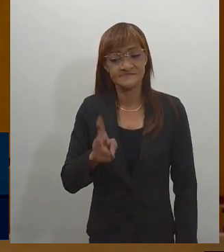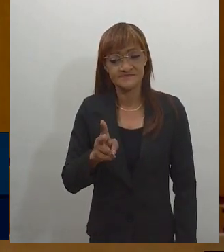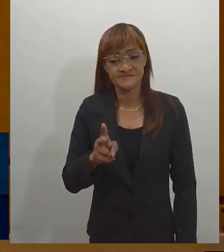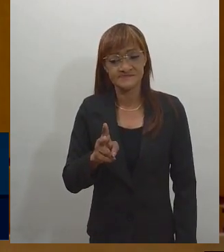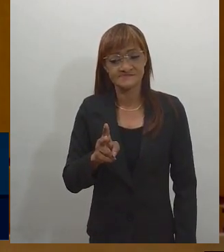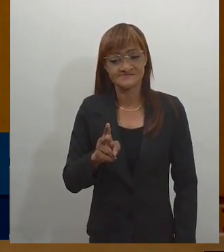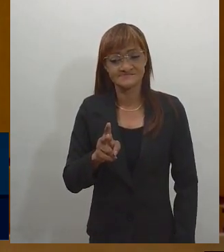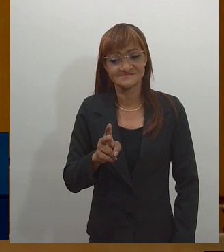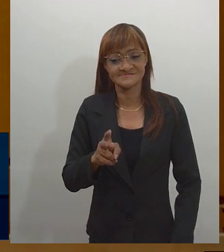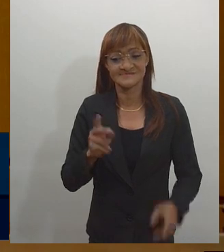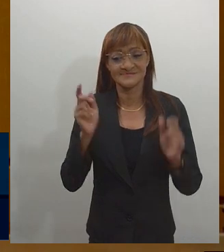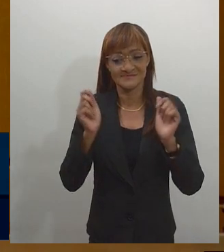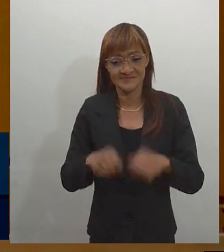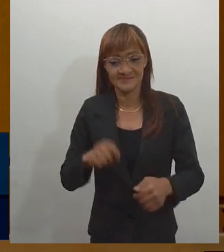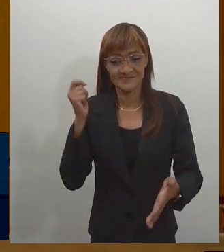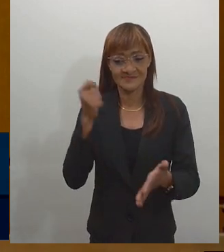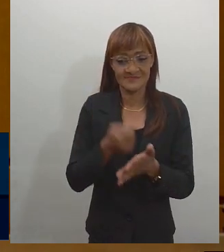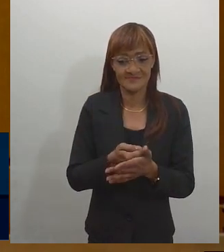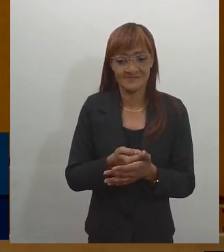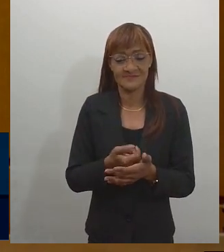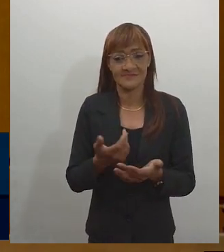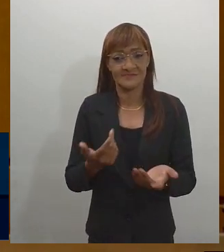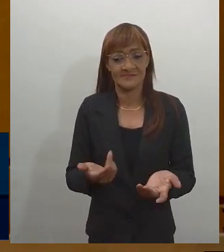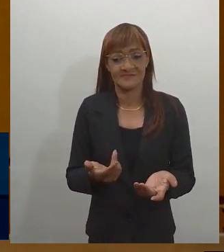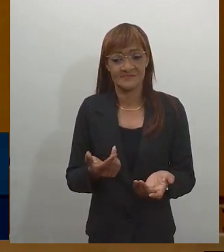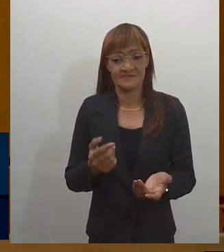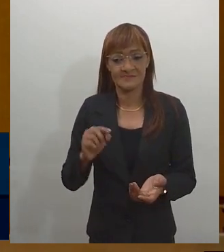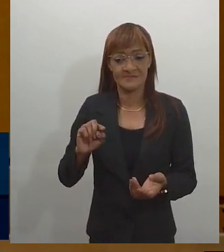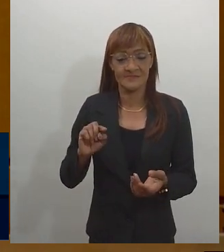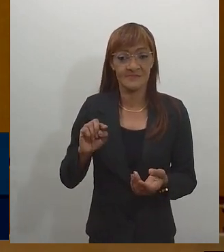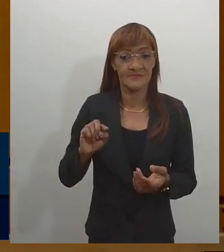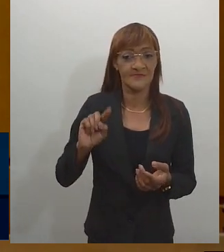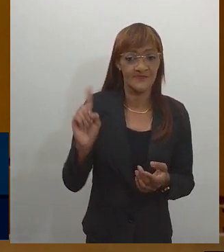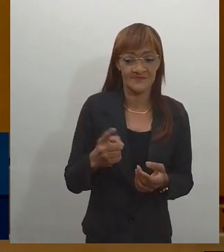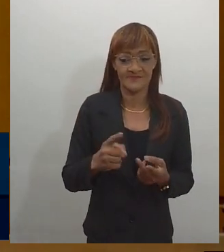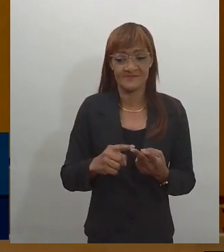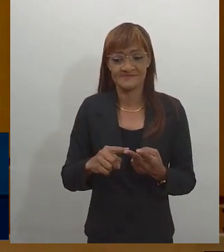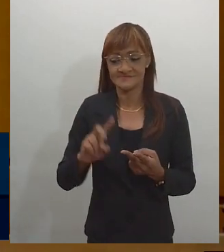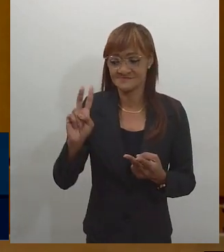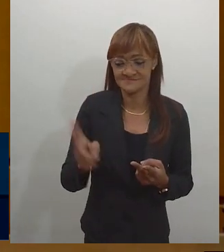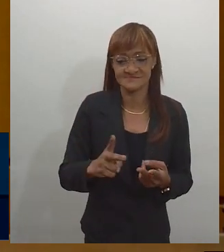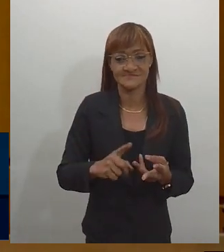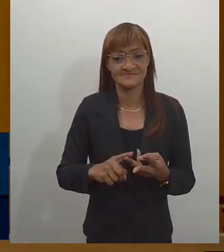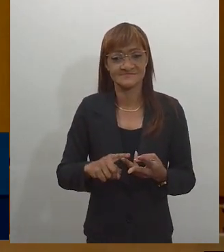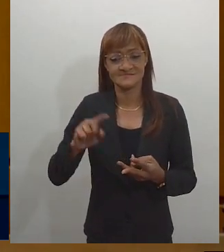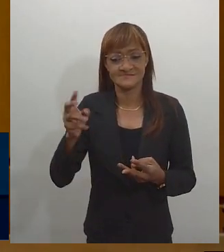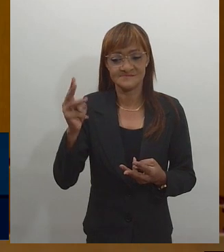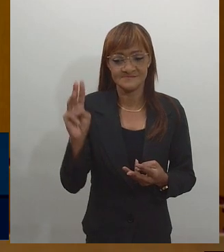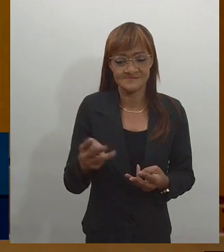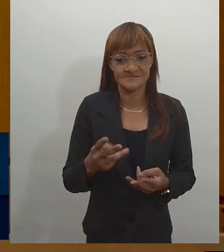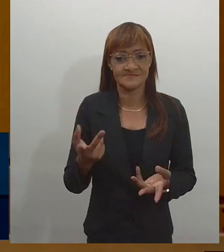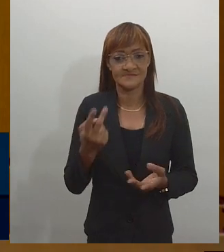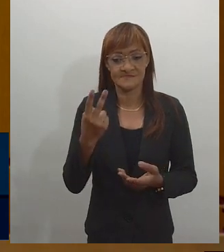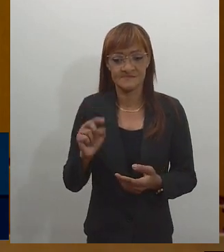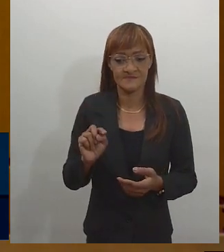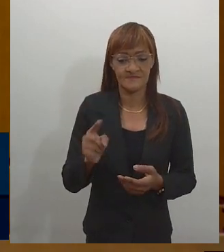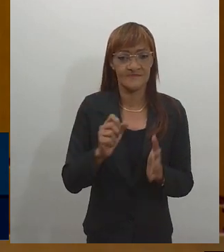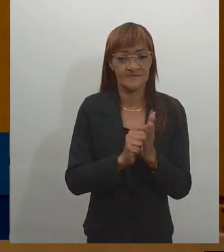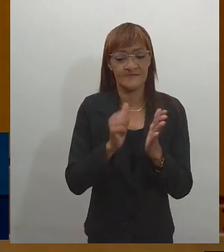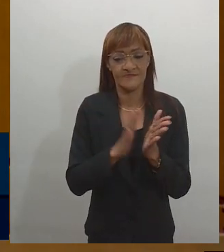por quilo. Se tiver 2.000 quilos a mais no carro, ele tem que pagar R$1, ou seja, R$2.000 ali de multa dos fiscais, né,